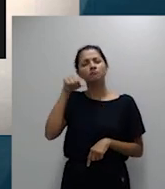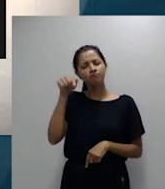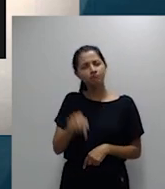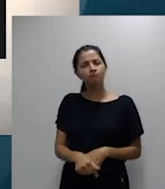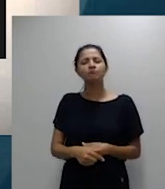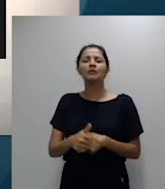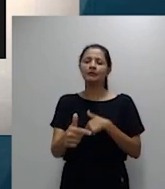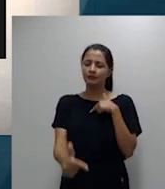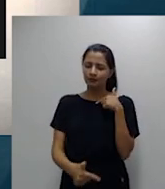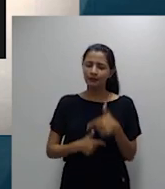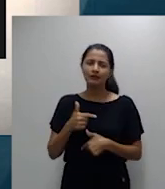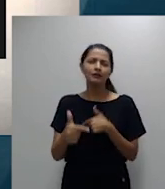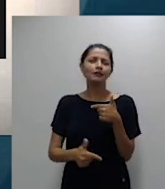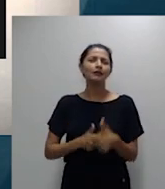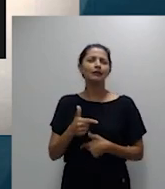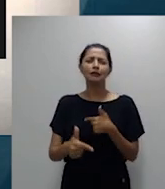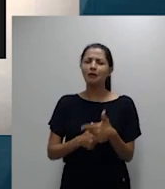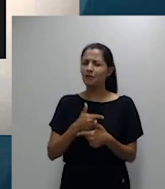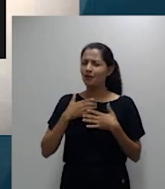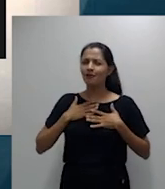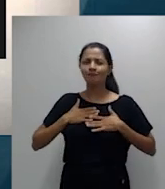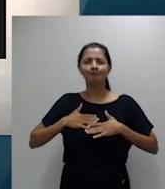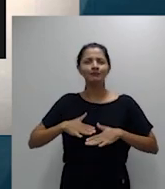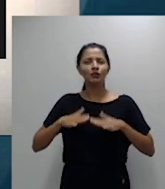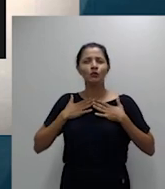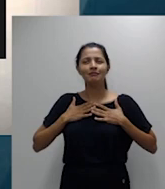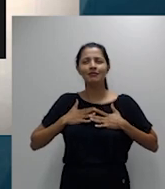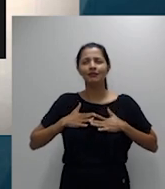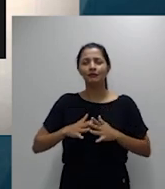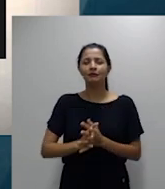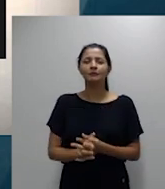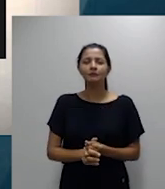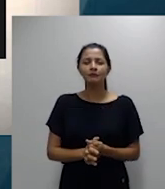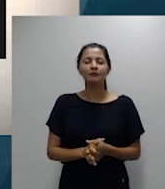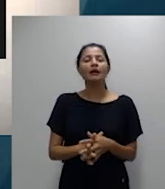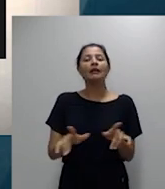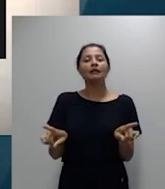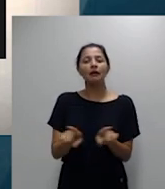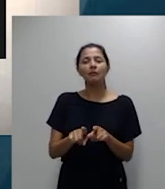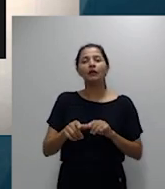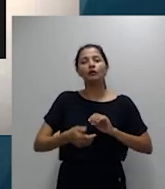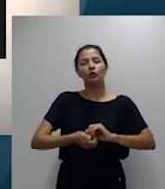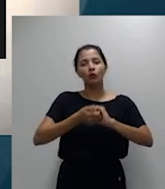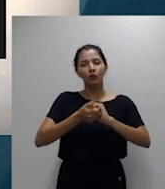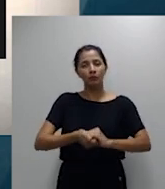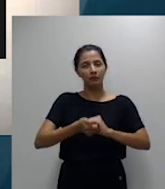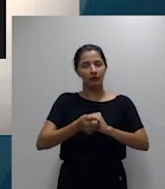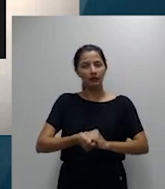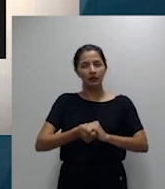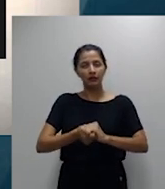trabalhar com tranquilidade e cumprimentar também a